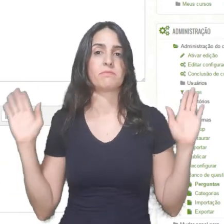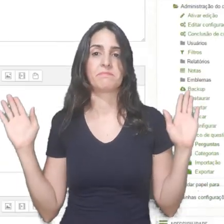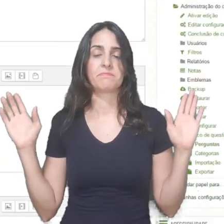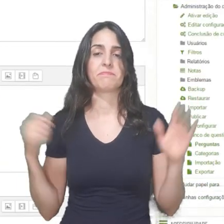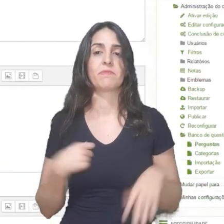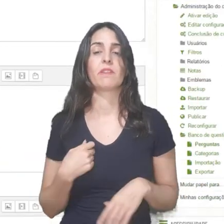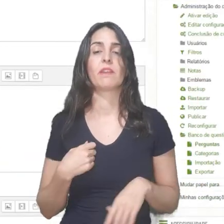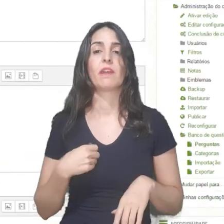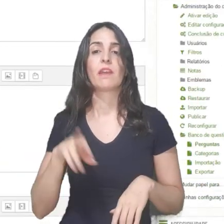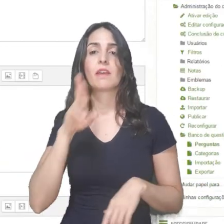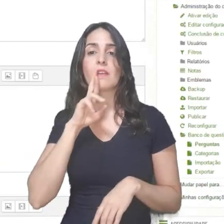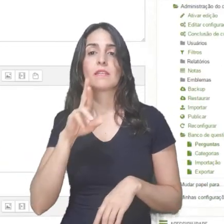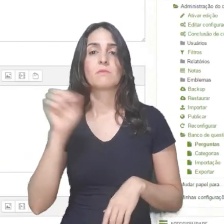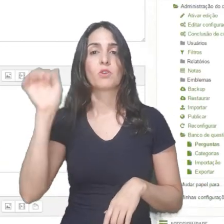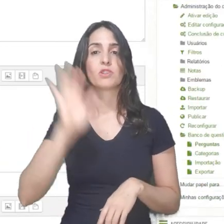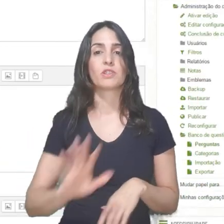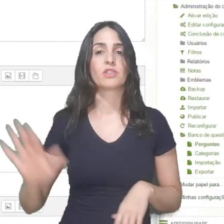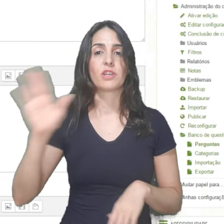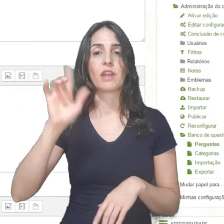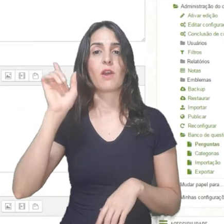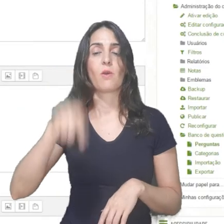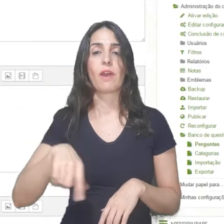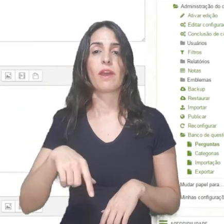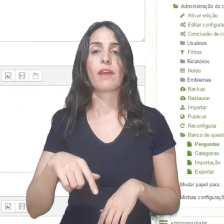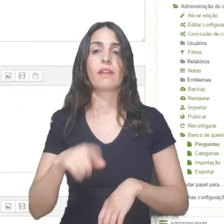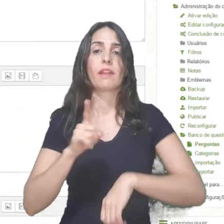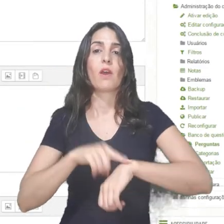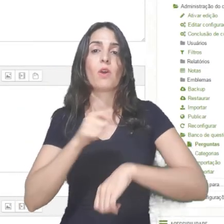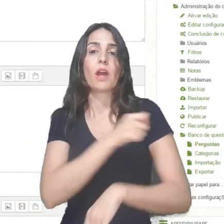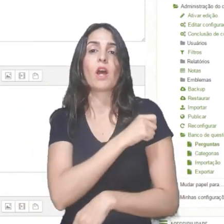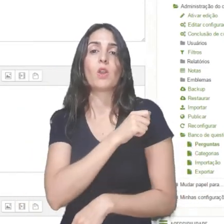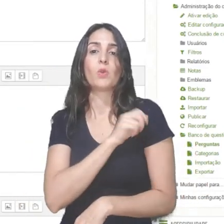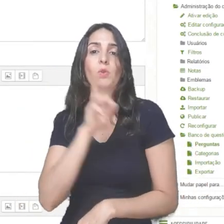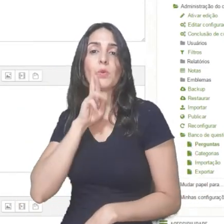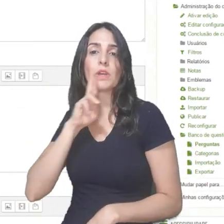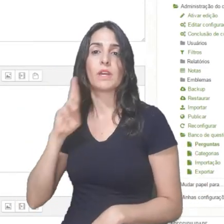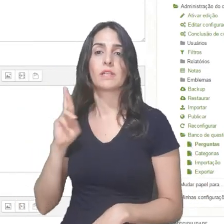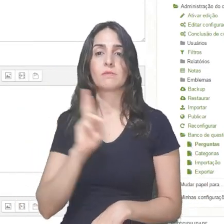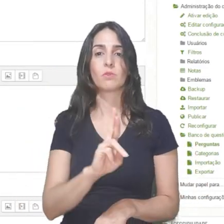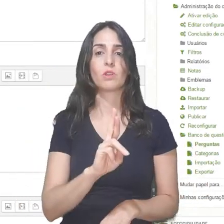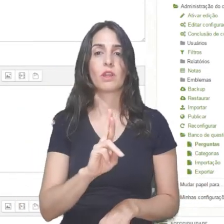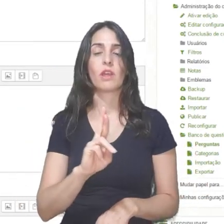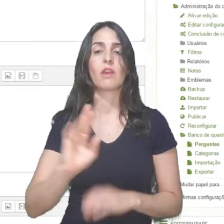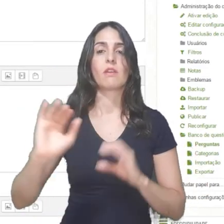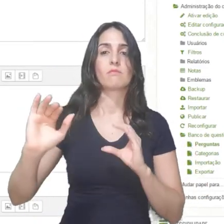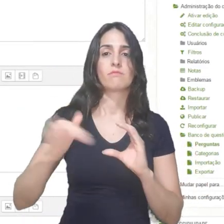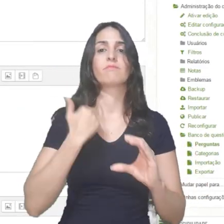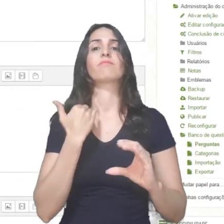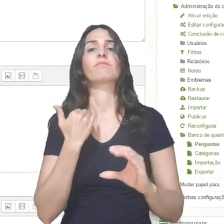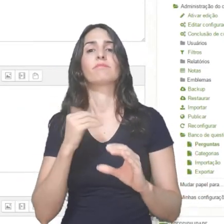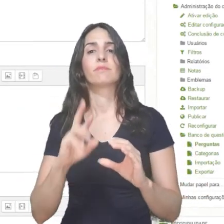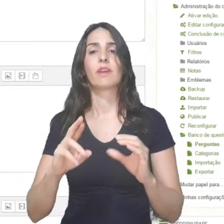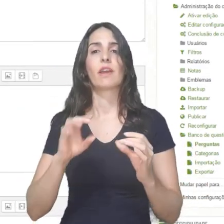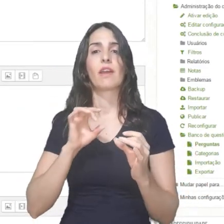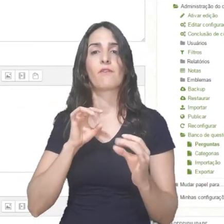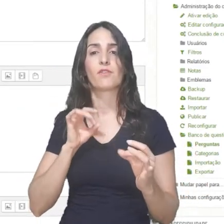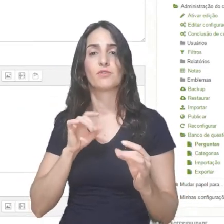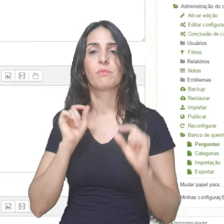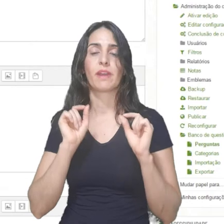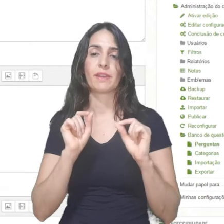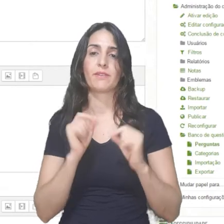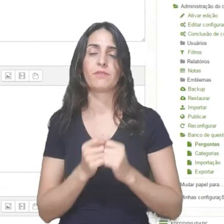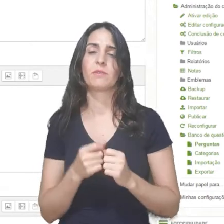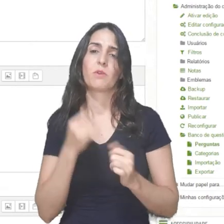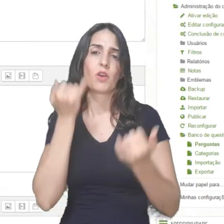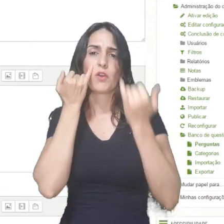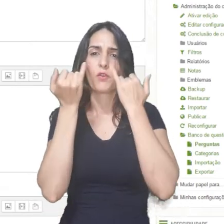posteriormente. Feedback geral é a frase que todos os alunos vão receber ao final da questão. E aí você pode